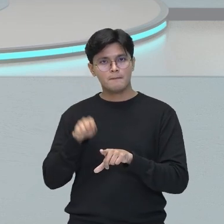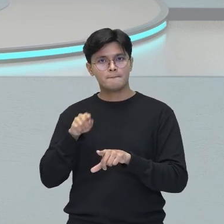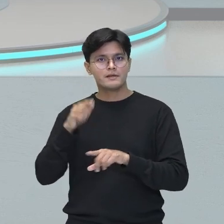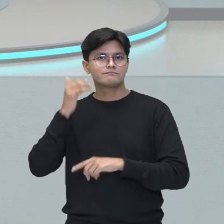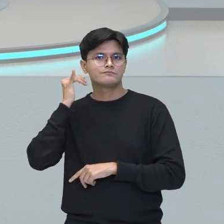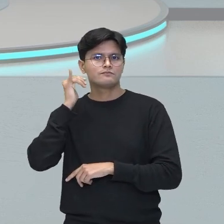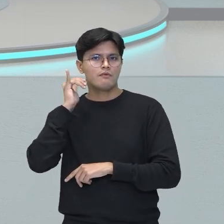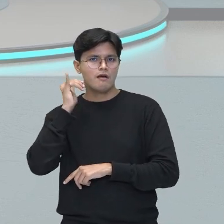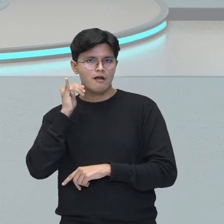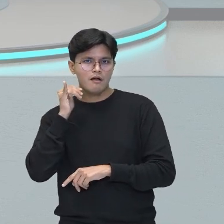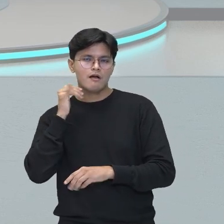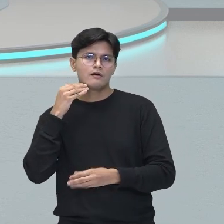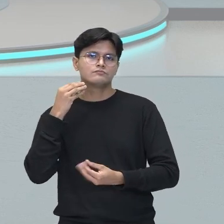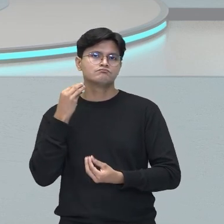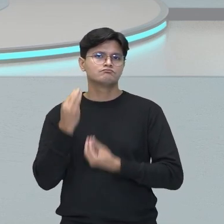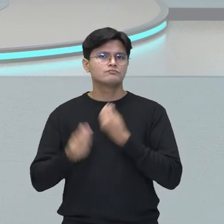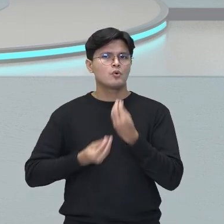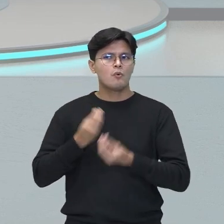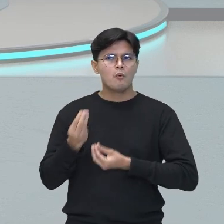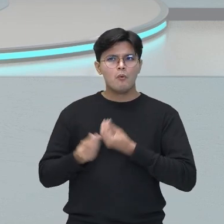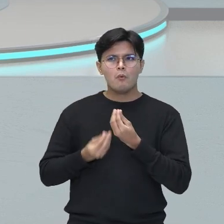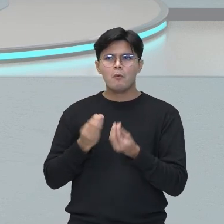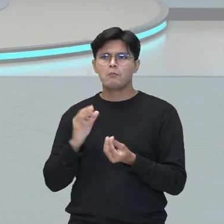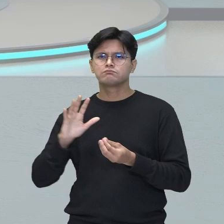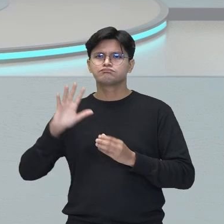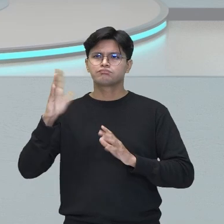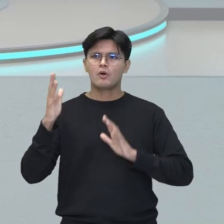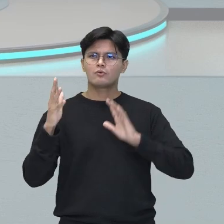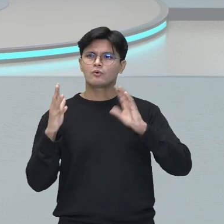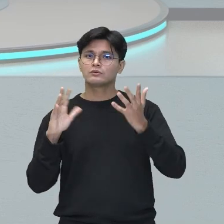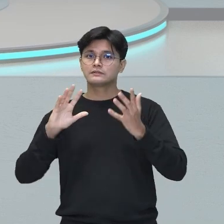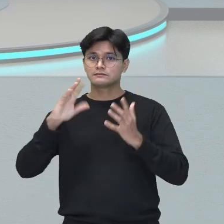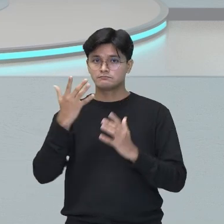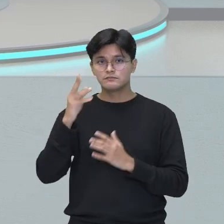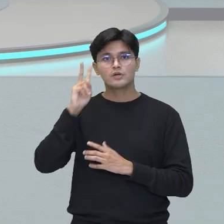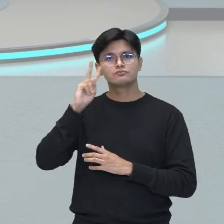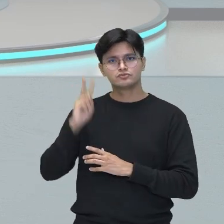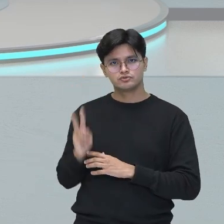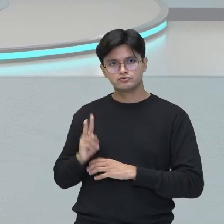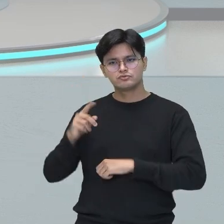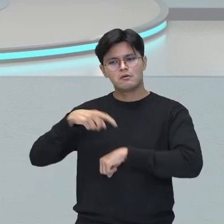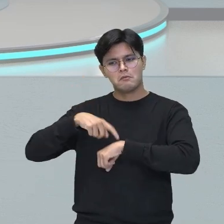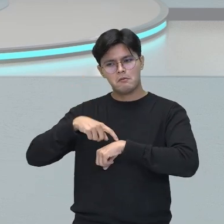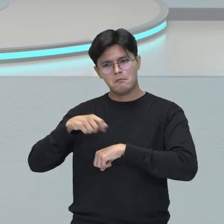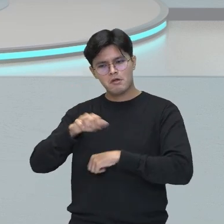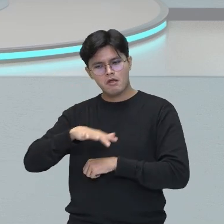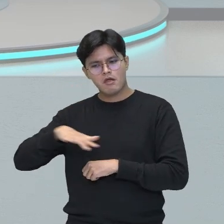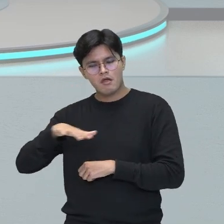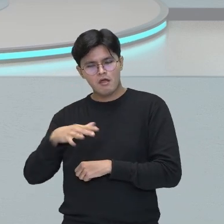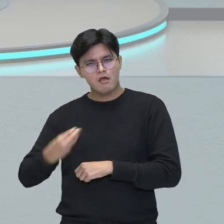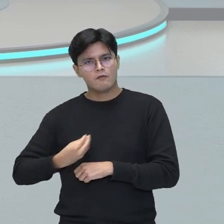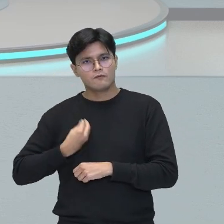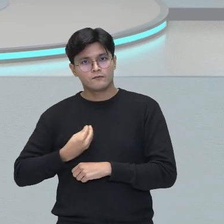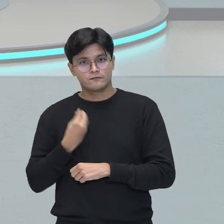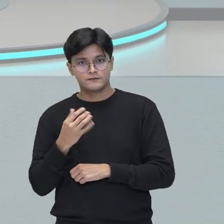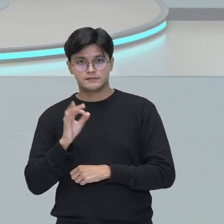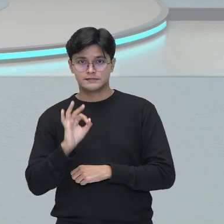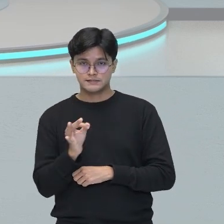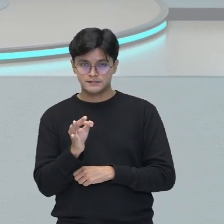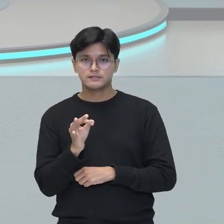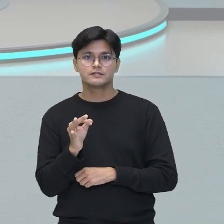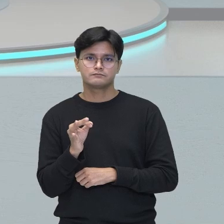como é história que eles vão contar coisas da história daquele momento né O que era que estava acontecendo